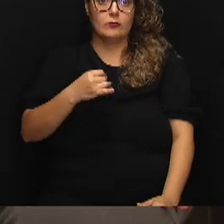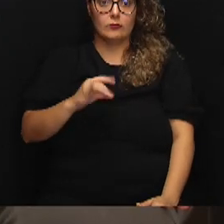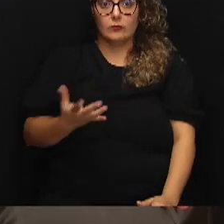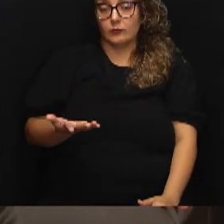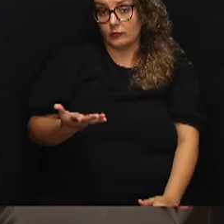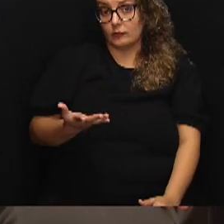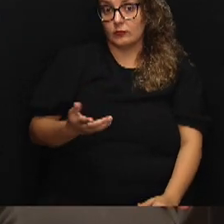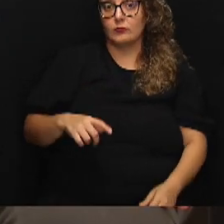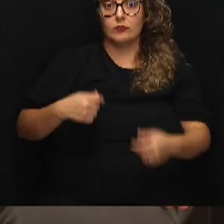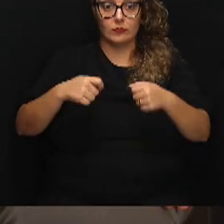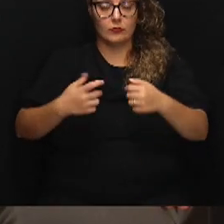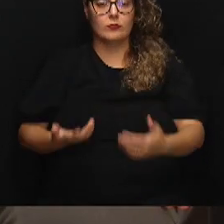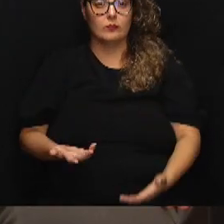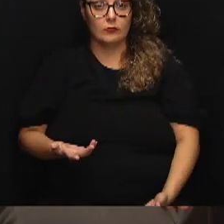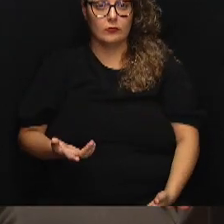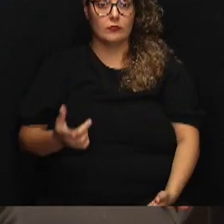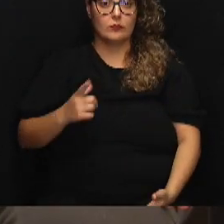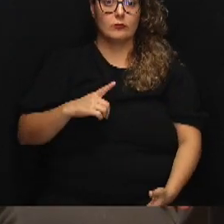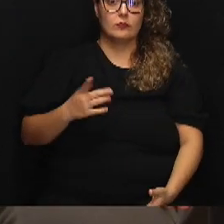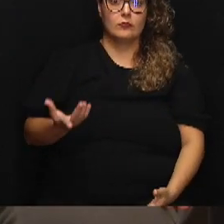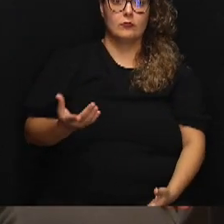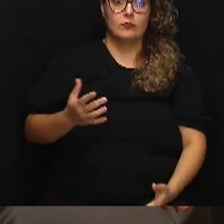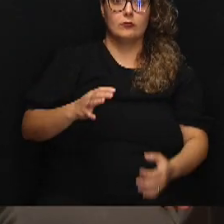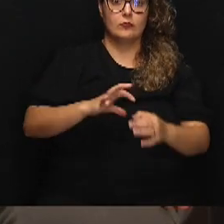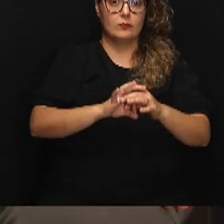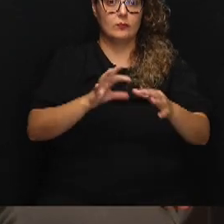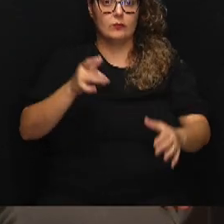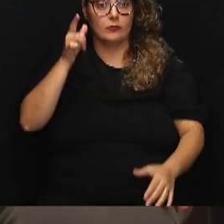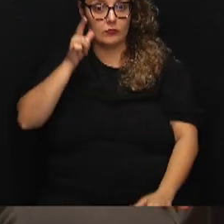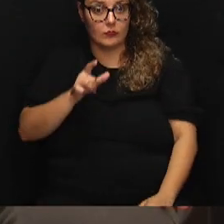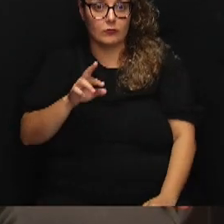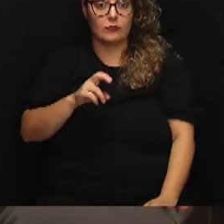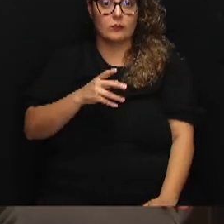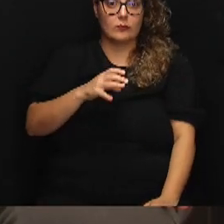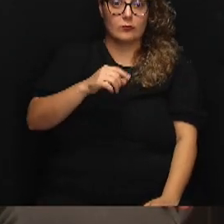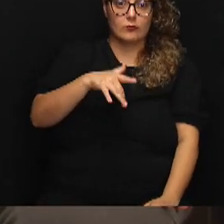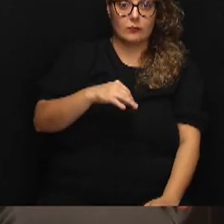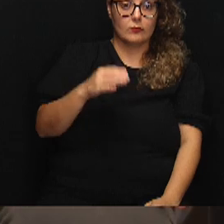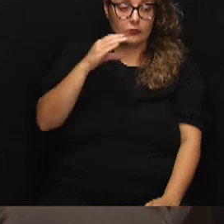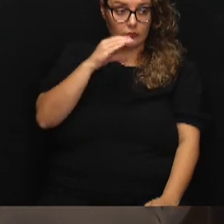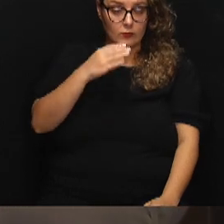porventura tem um desligamento, a gente consegue uma recolocação breve?